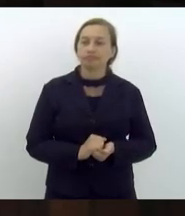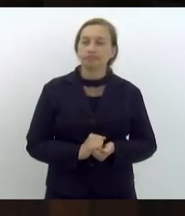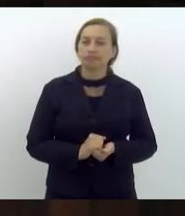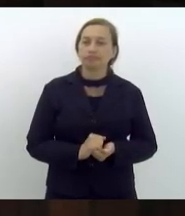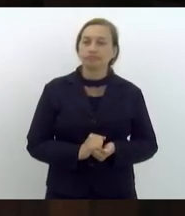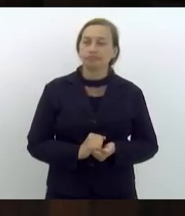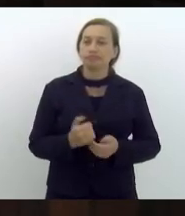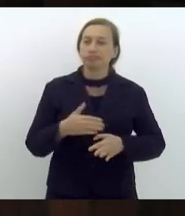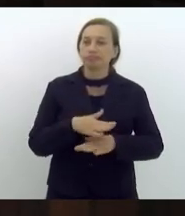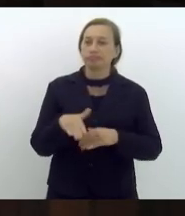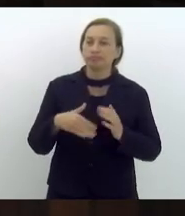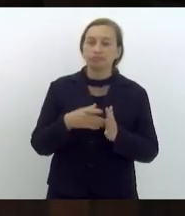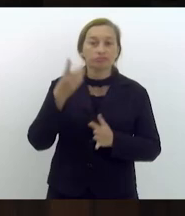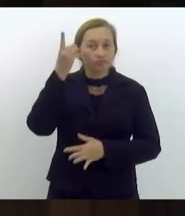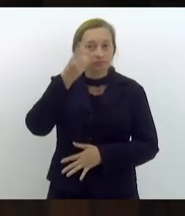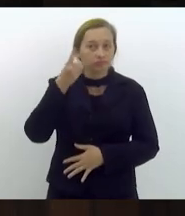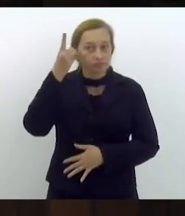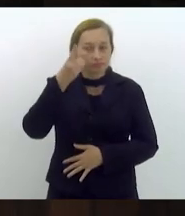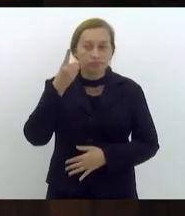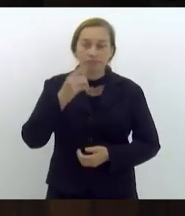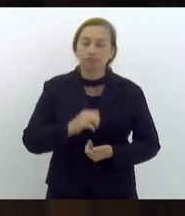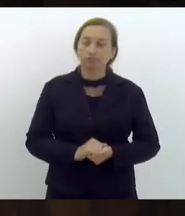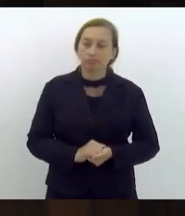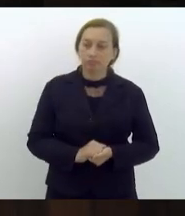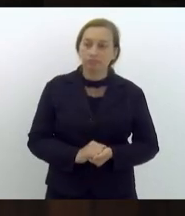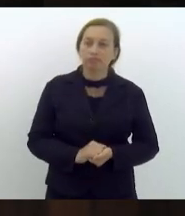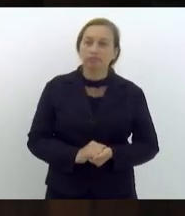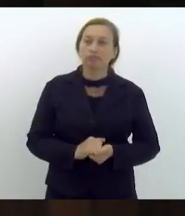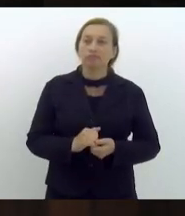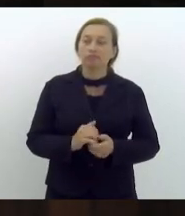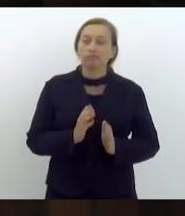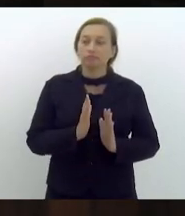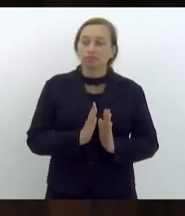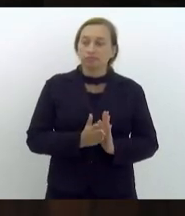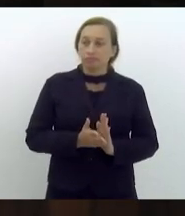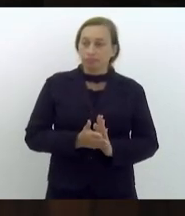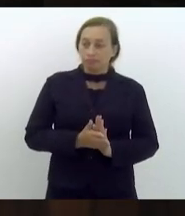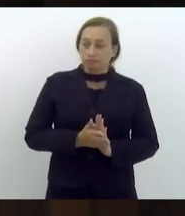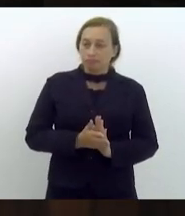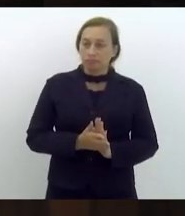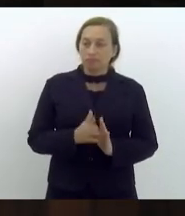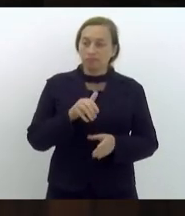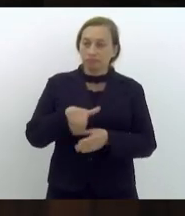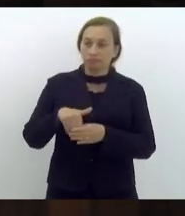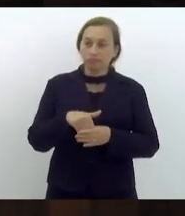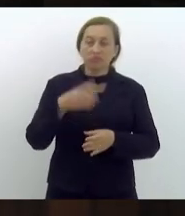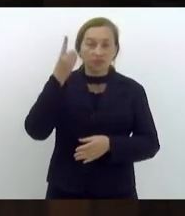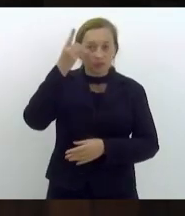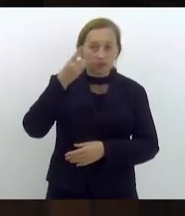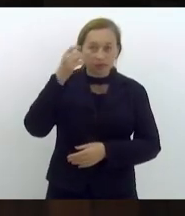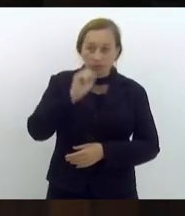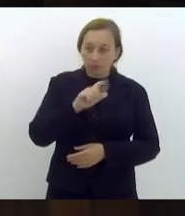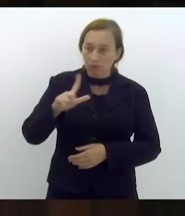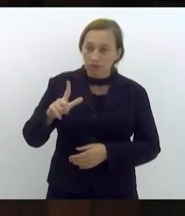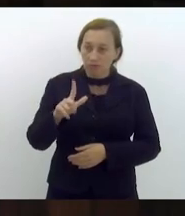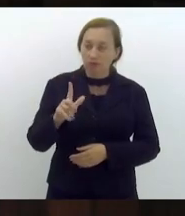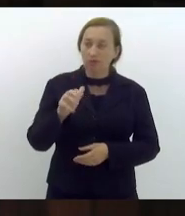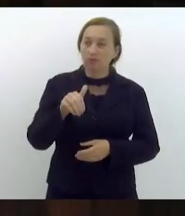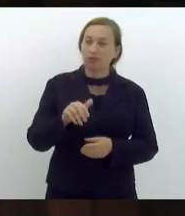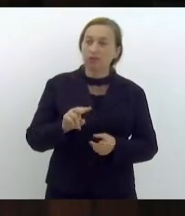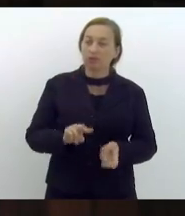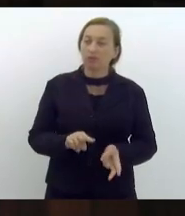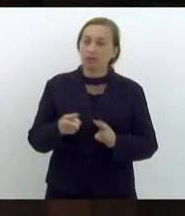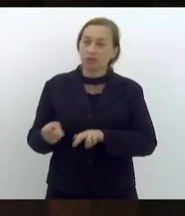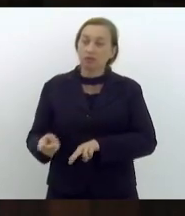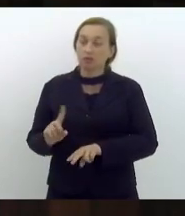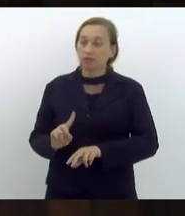é deputadas estamos em processo de votação e o deputado pobel vai encaminhar são três encaminhamentos de bancada